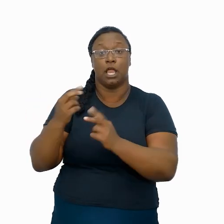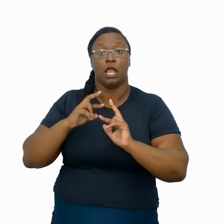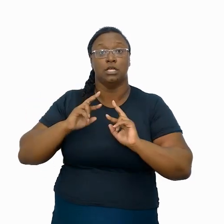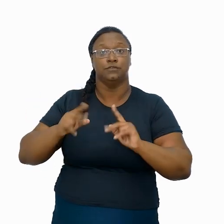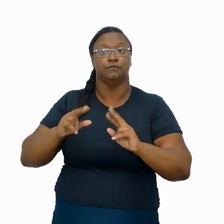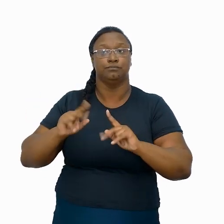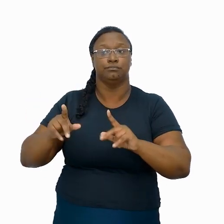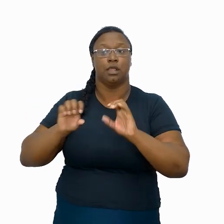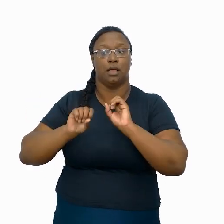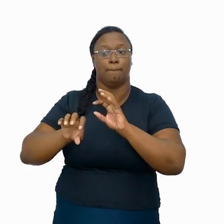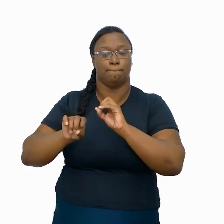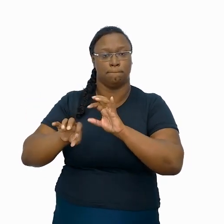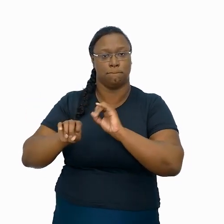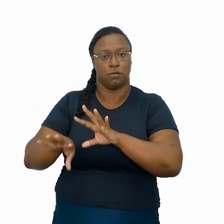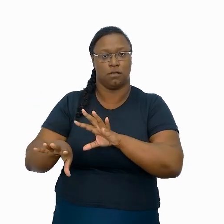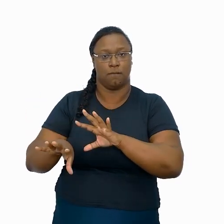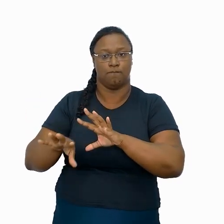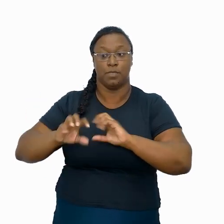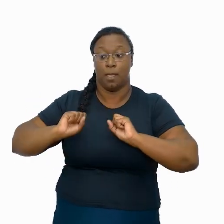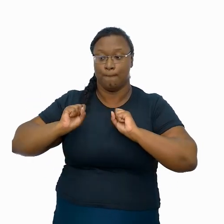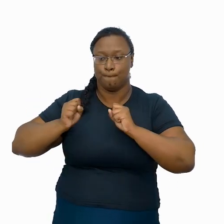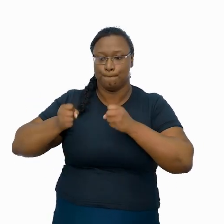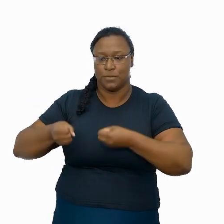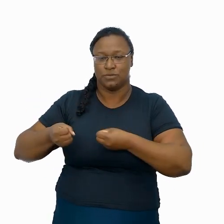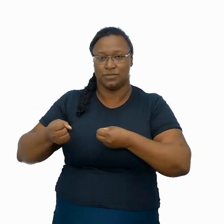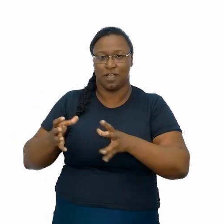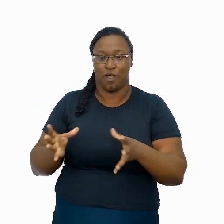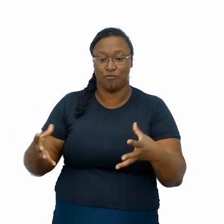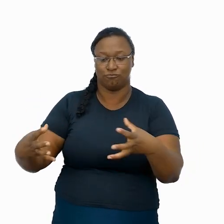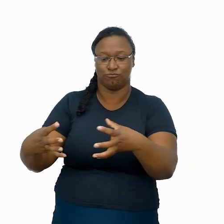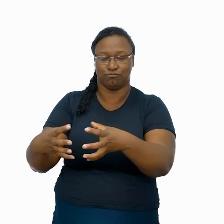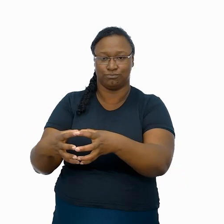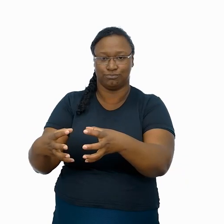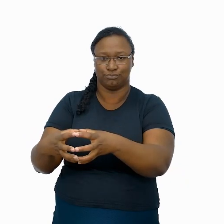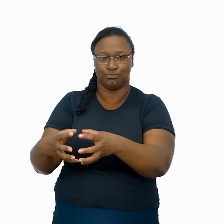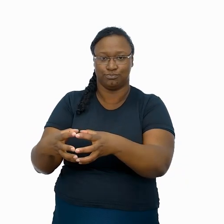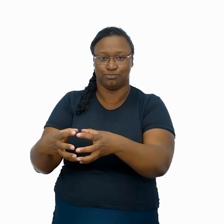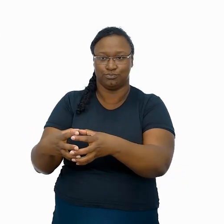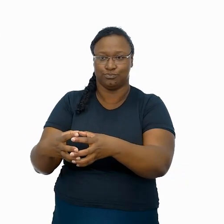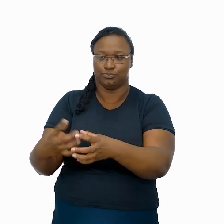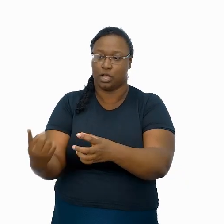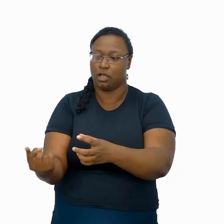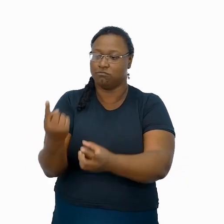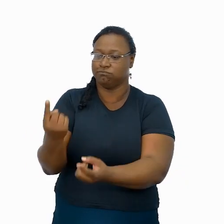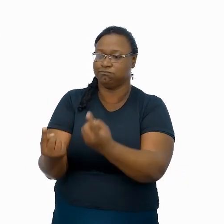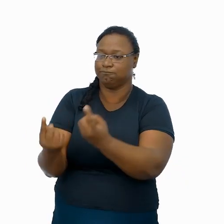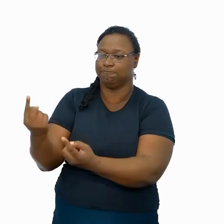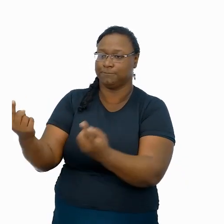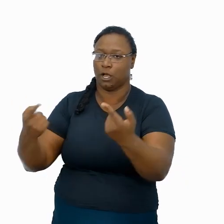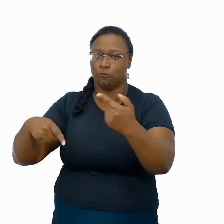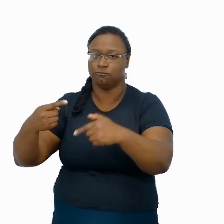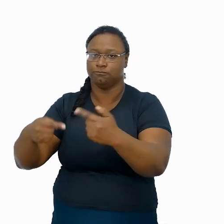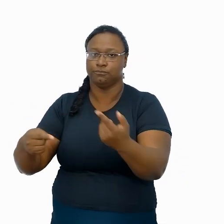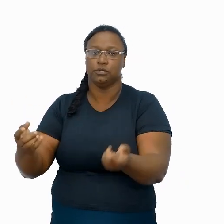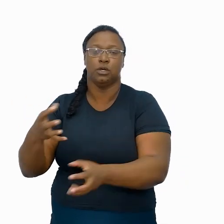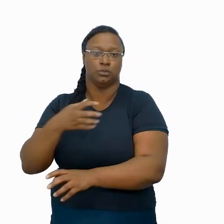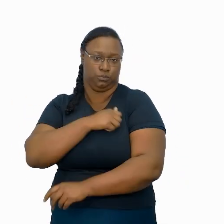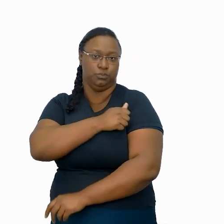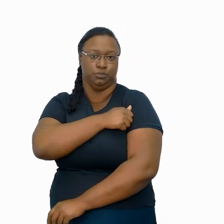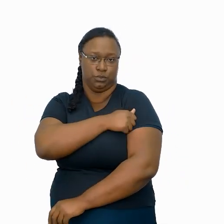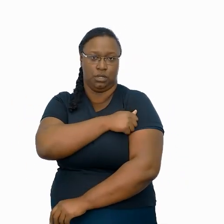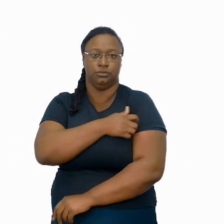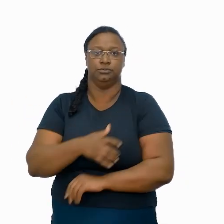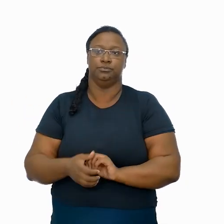diferenciadas e a potencializar a participação, a autonomia, as interações e o engajamento dos alunos,